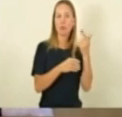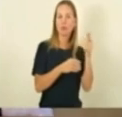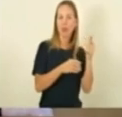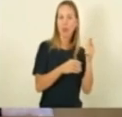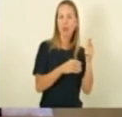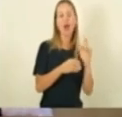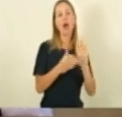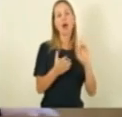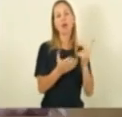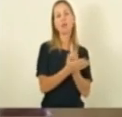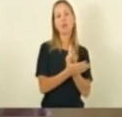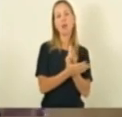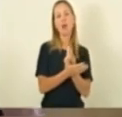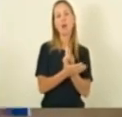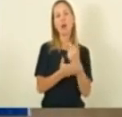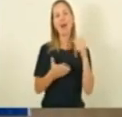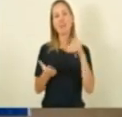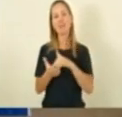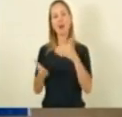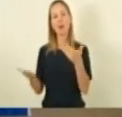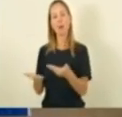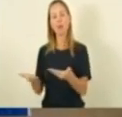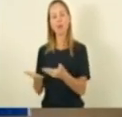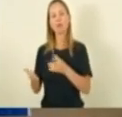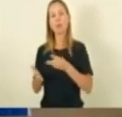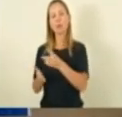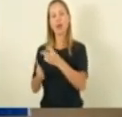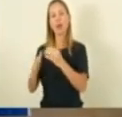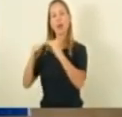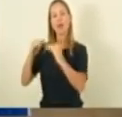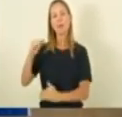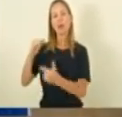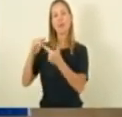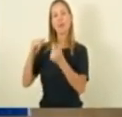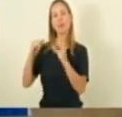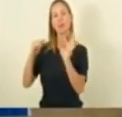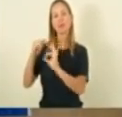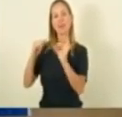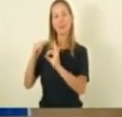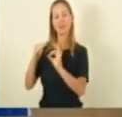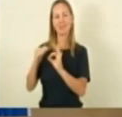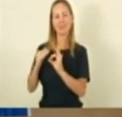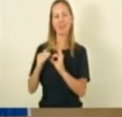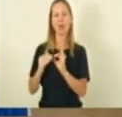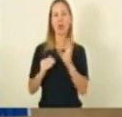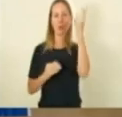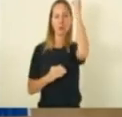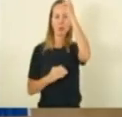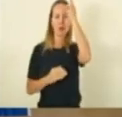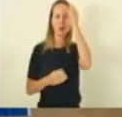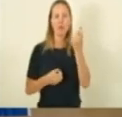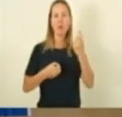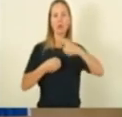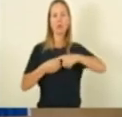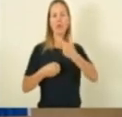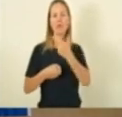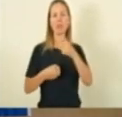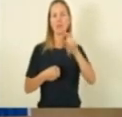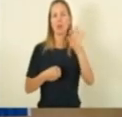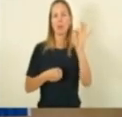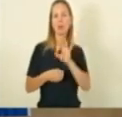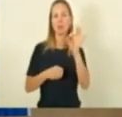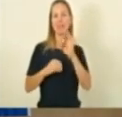se investindo menos de 25%, porque o Estado só voltou a investir o mínimo de 25%